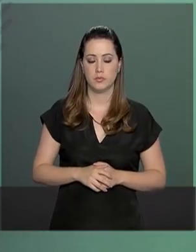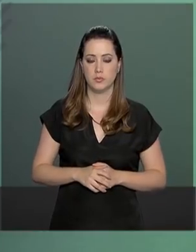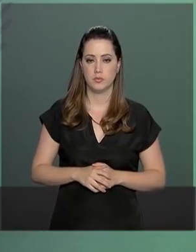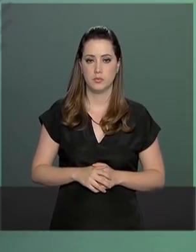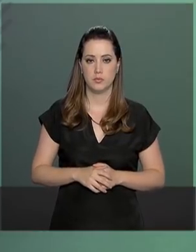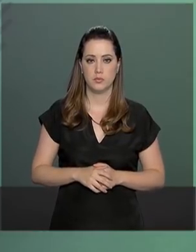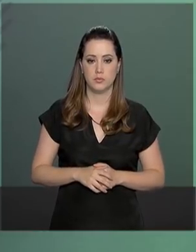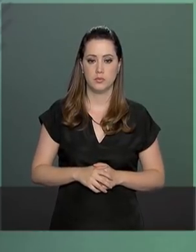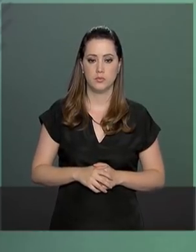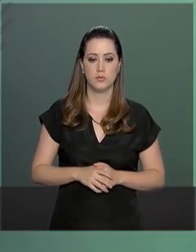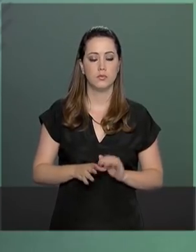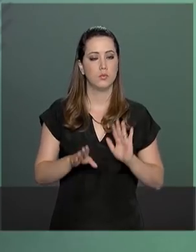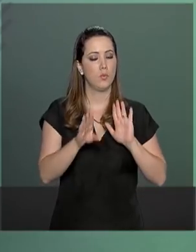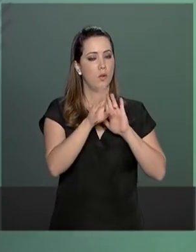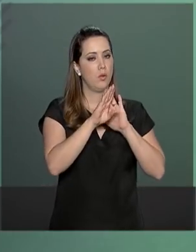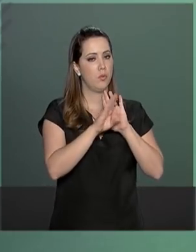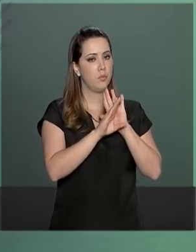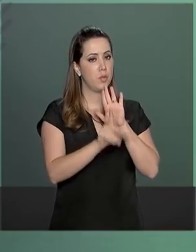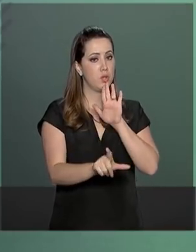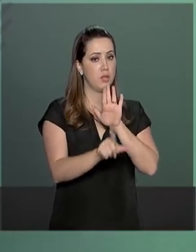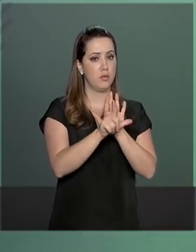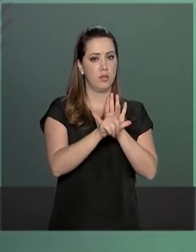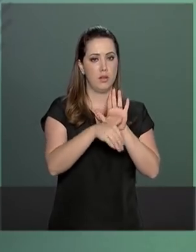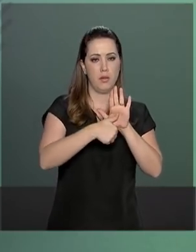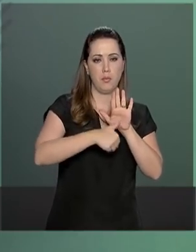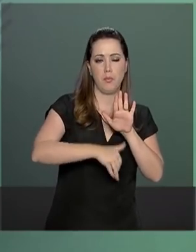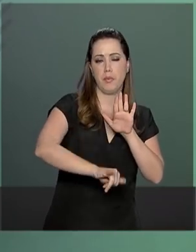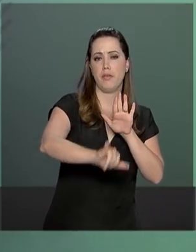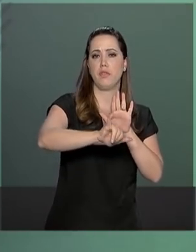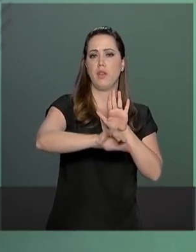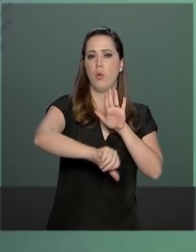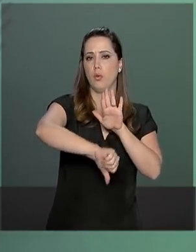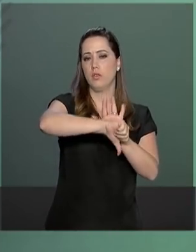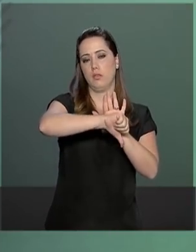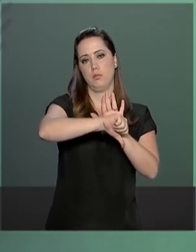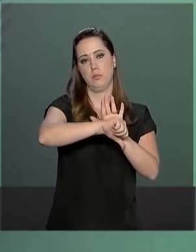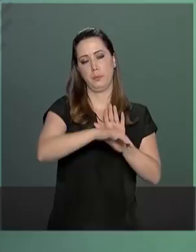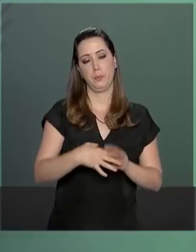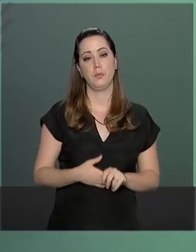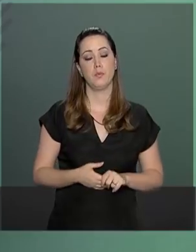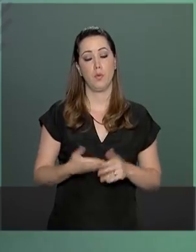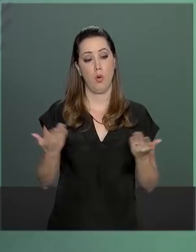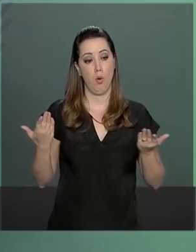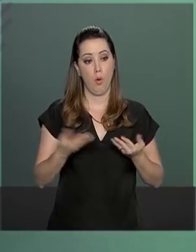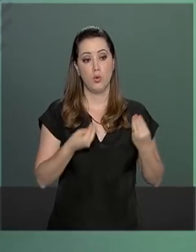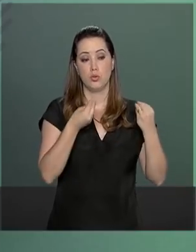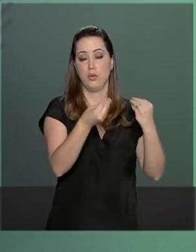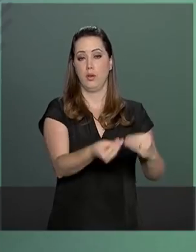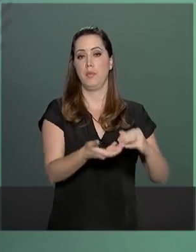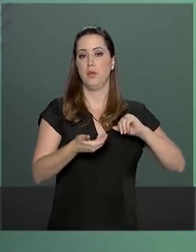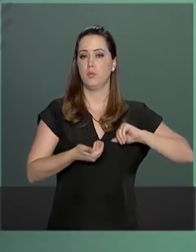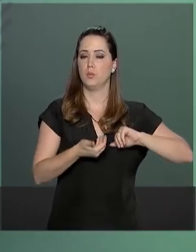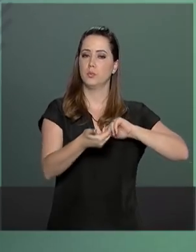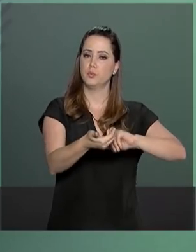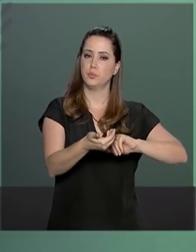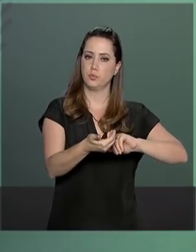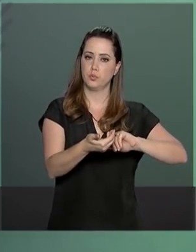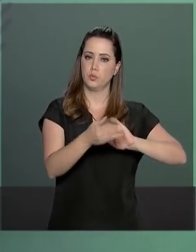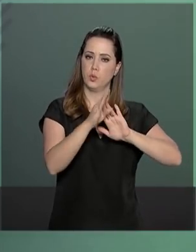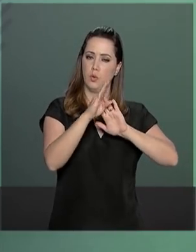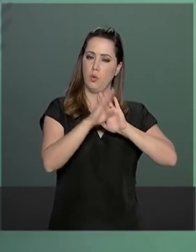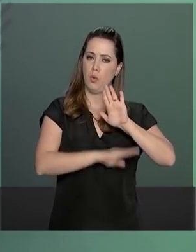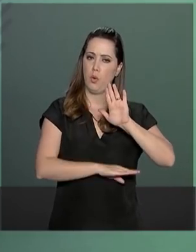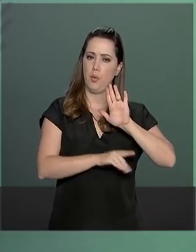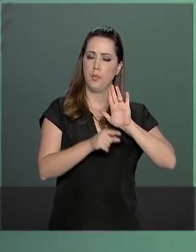o projeto da lei anti crime foi encaminhado hoje ao congresso nacional o